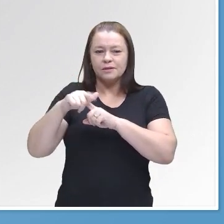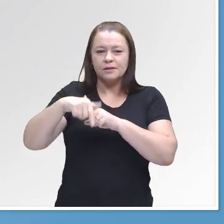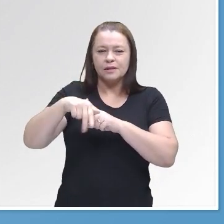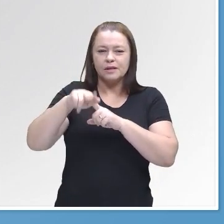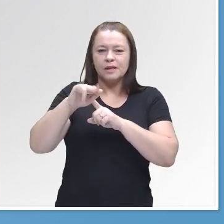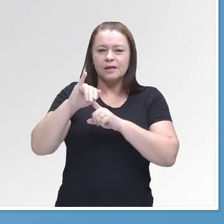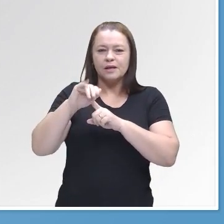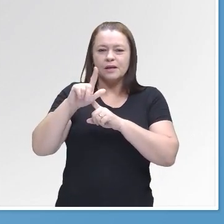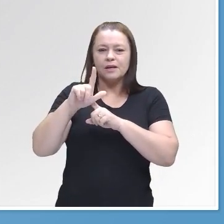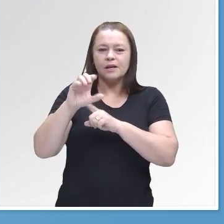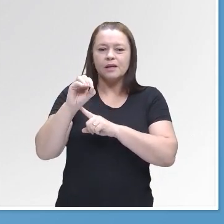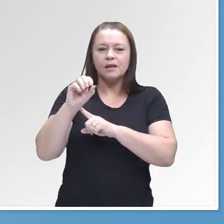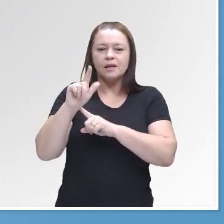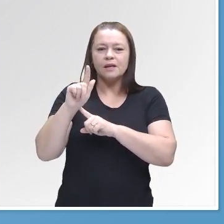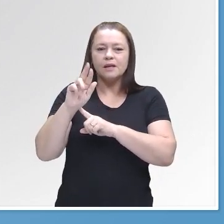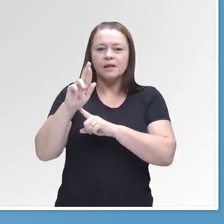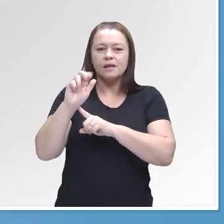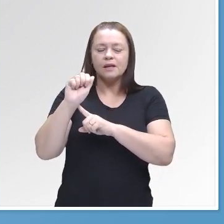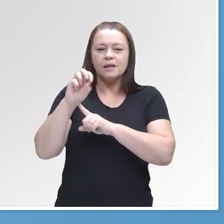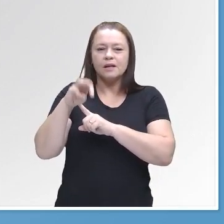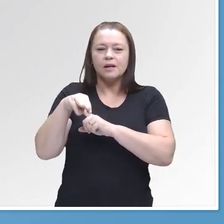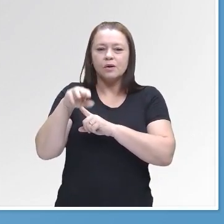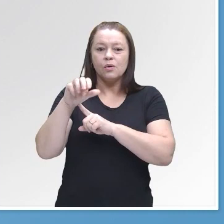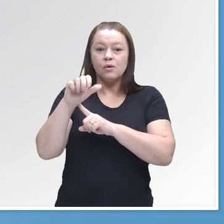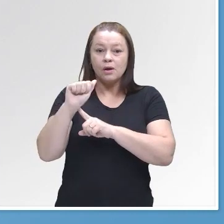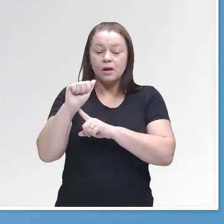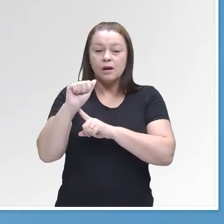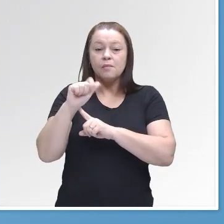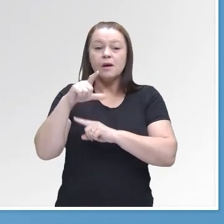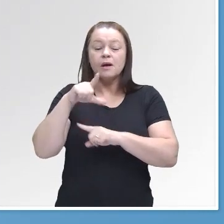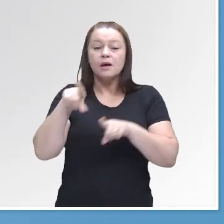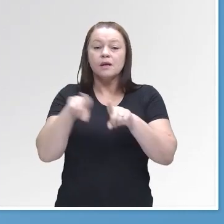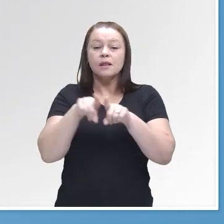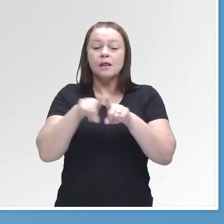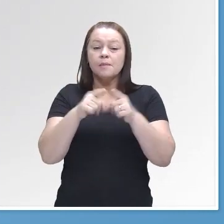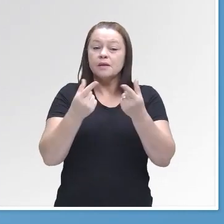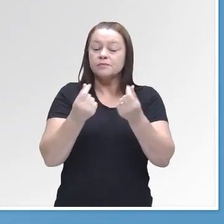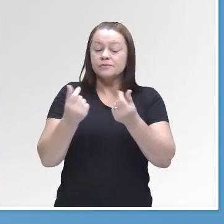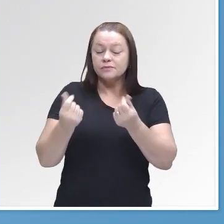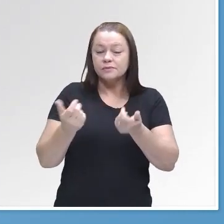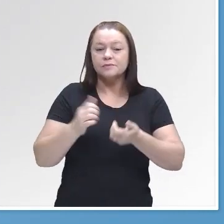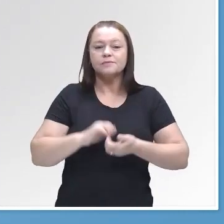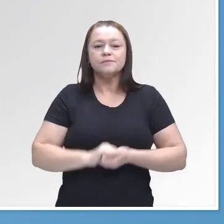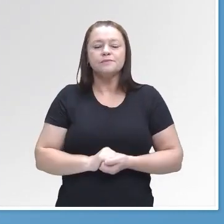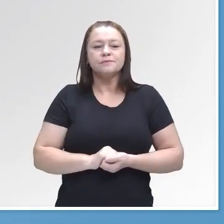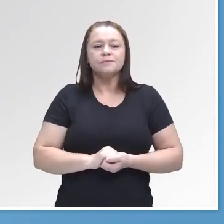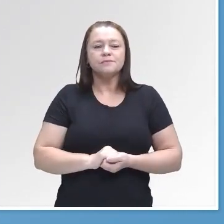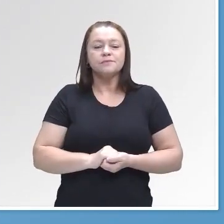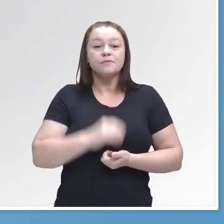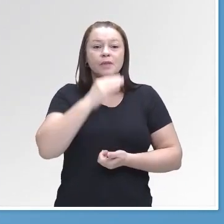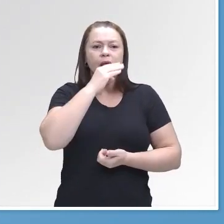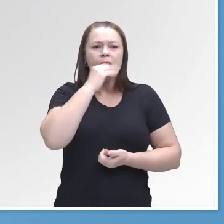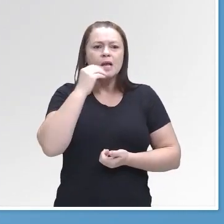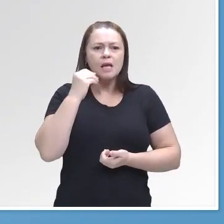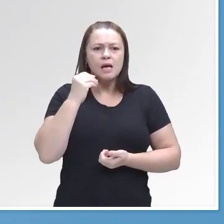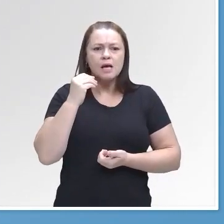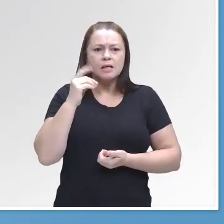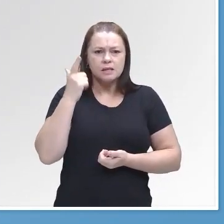E os seus respectivos valores. Crianças, conseguem